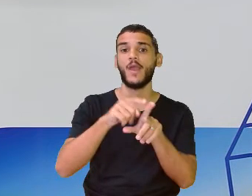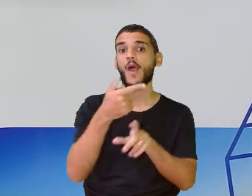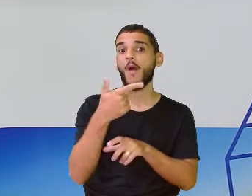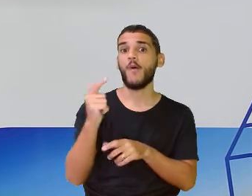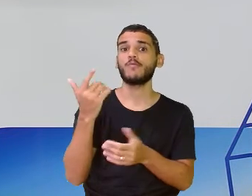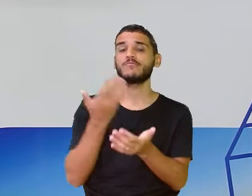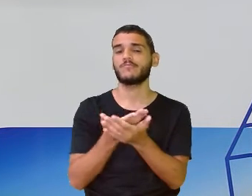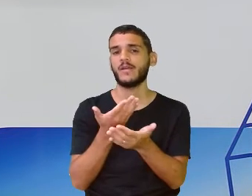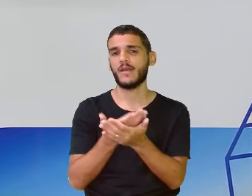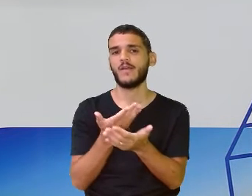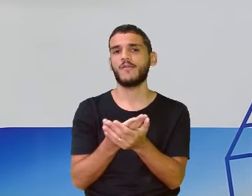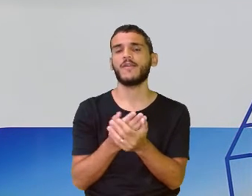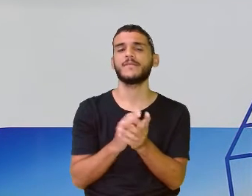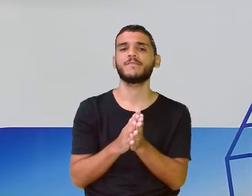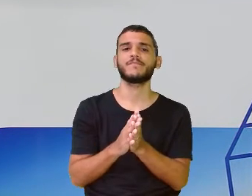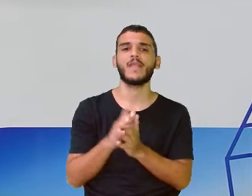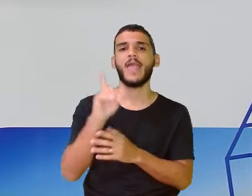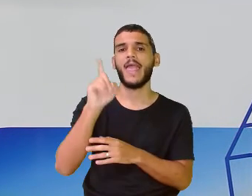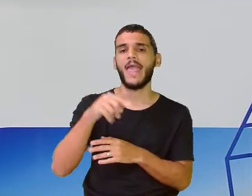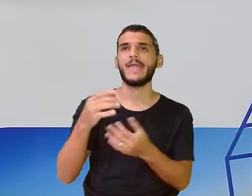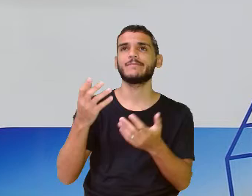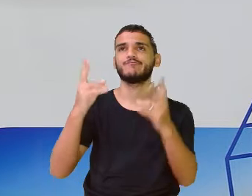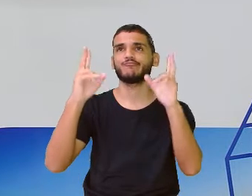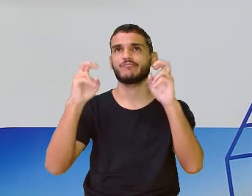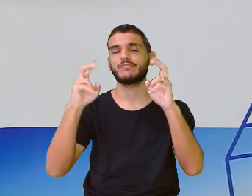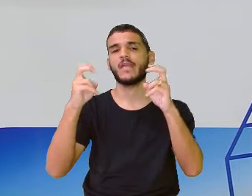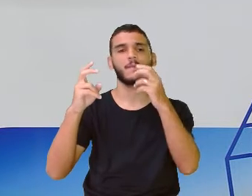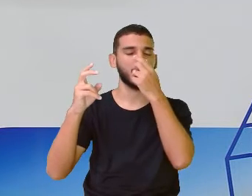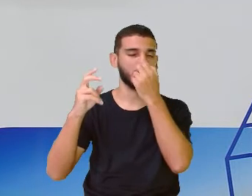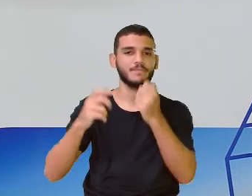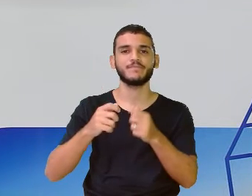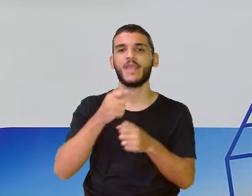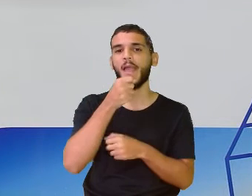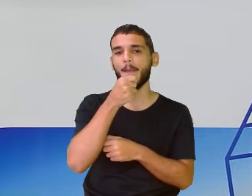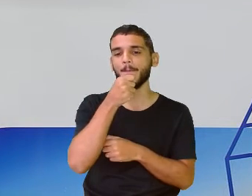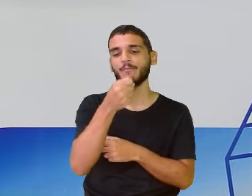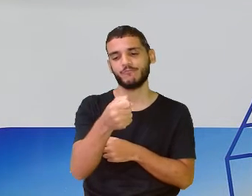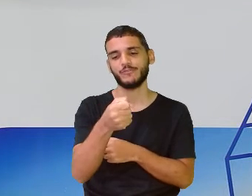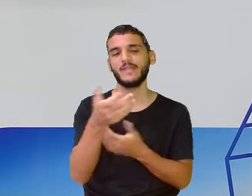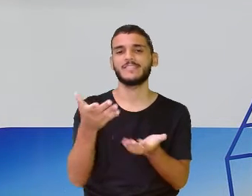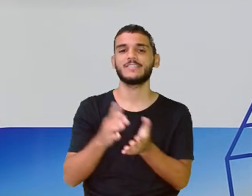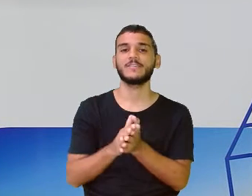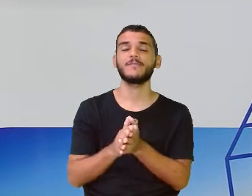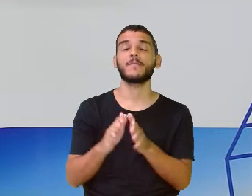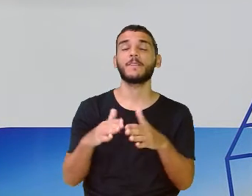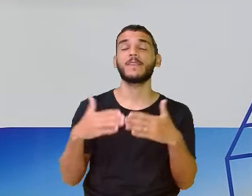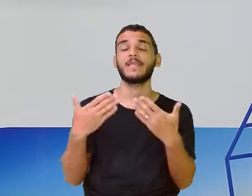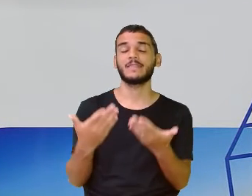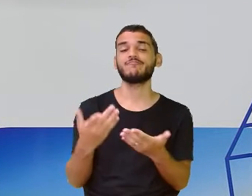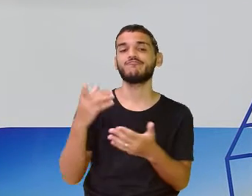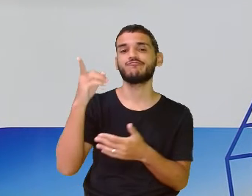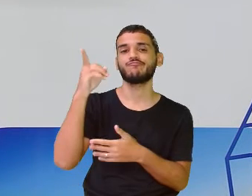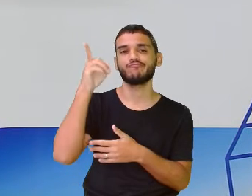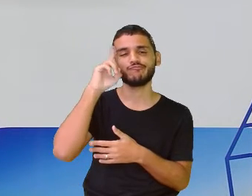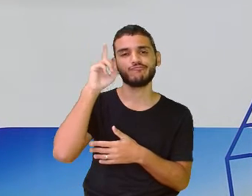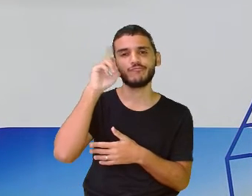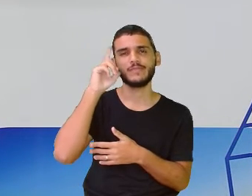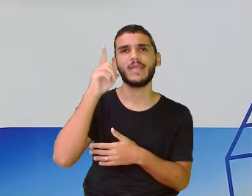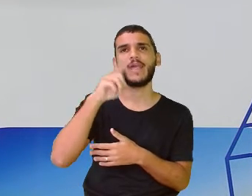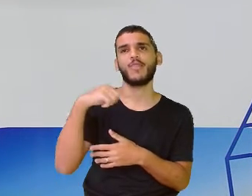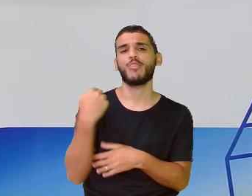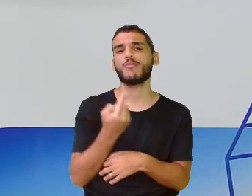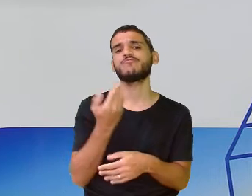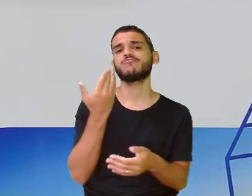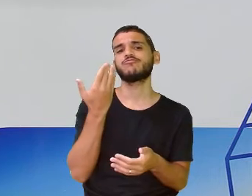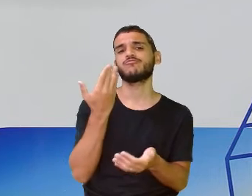até porque hoje a aula será sobre reportagem, vamos fechar esse assunto que já há alguns dias nós estamos trabalhando. E se você perdeu